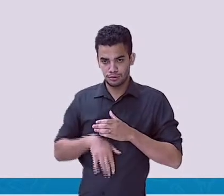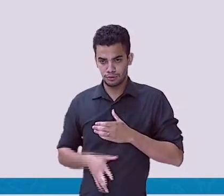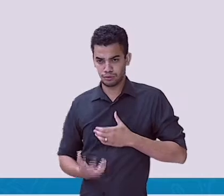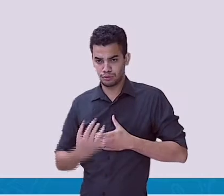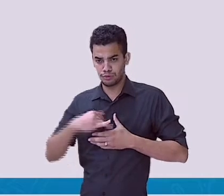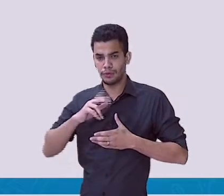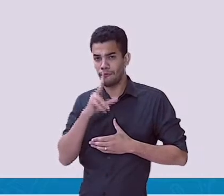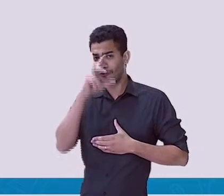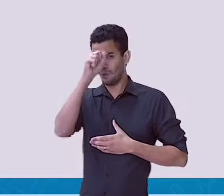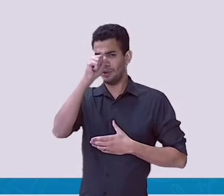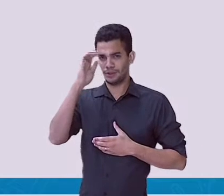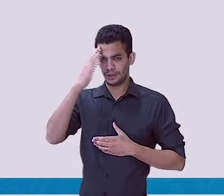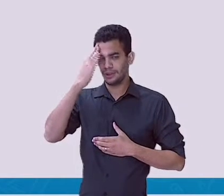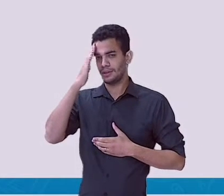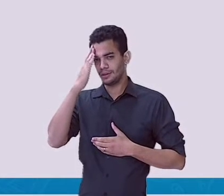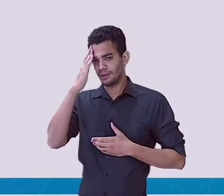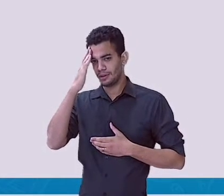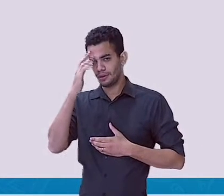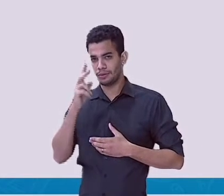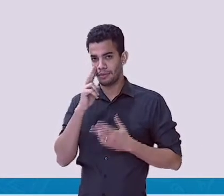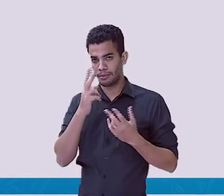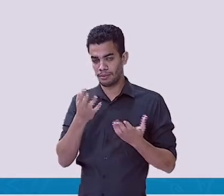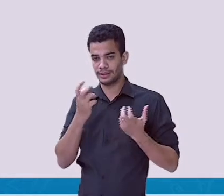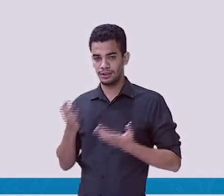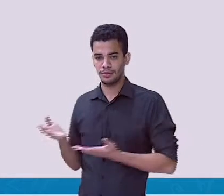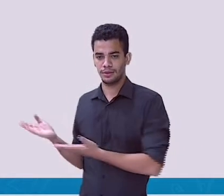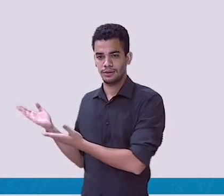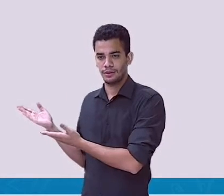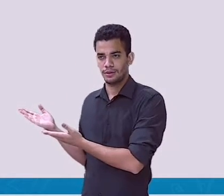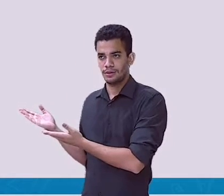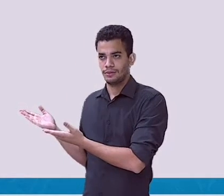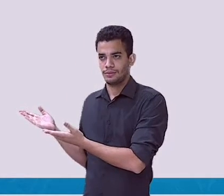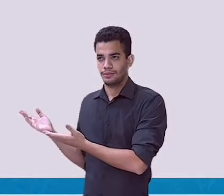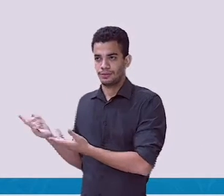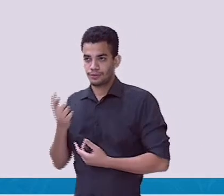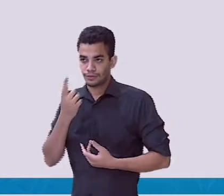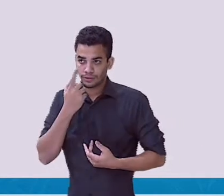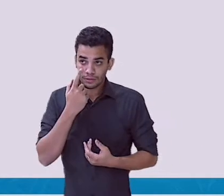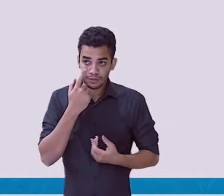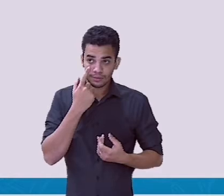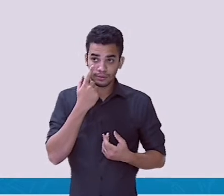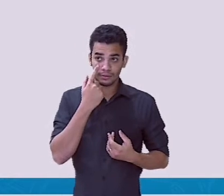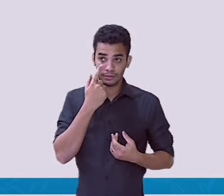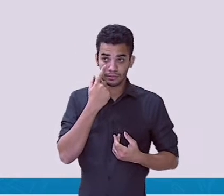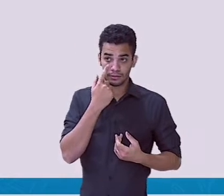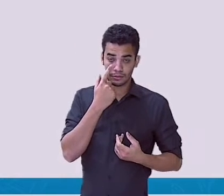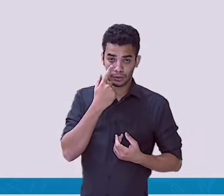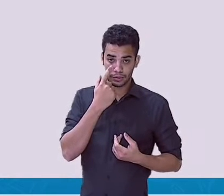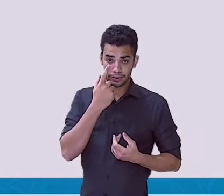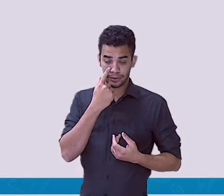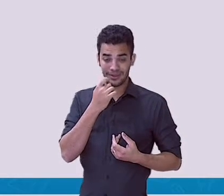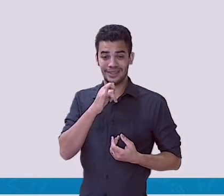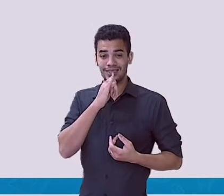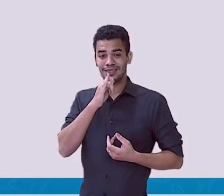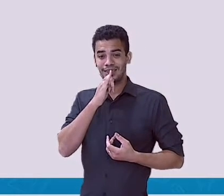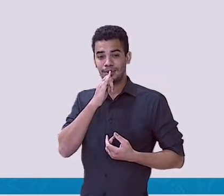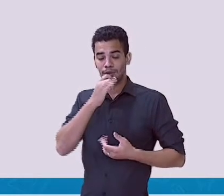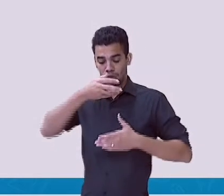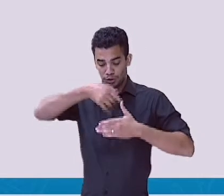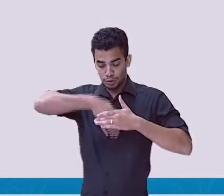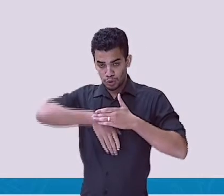circulação. Conseguem perceber? Que olha aqui para vocês verem, ó. Pequena circulação, circulação pulmonar.